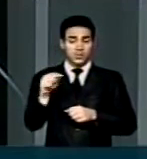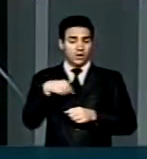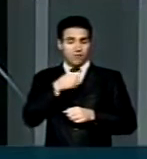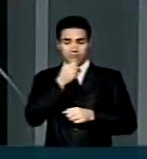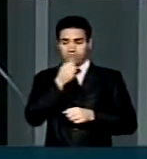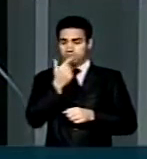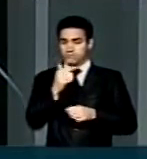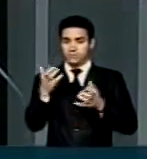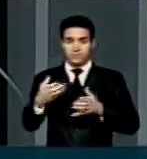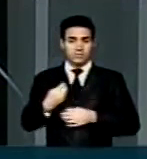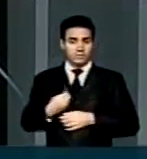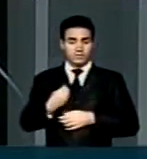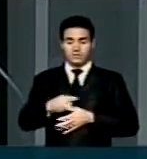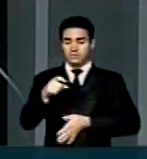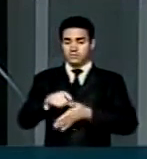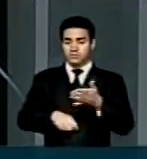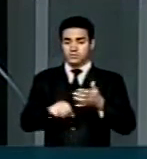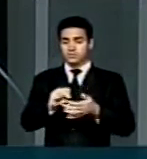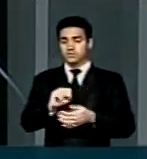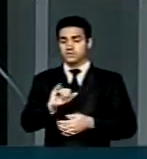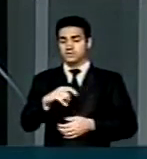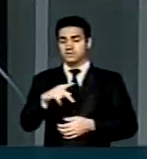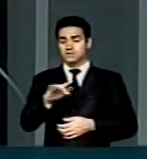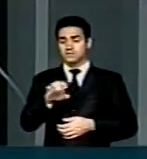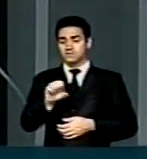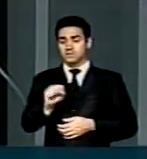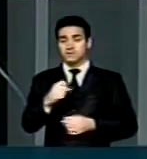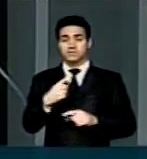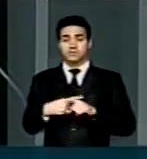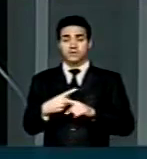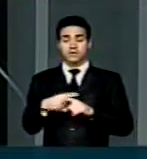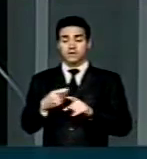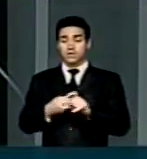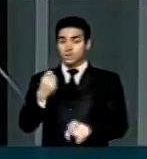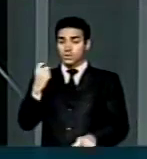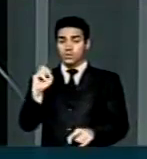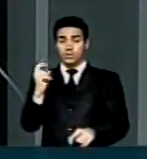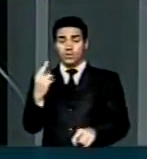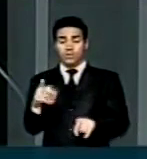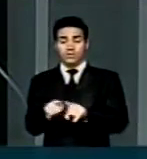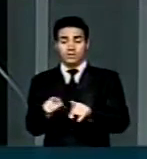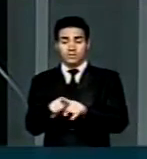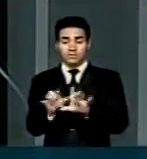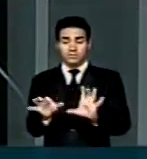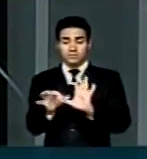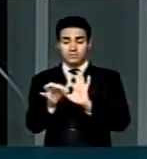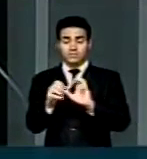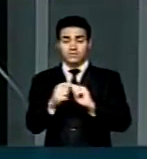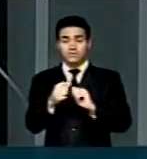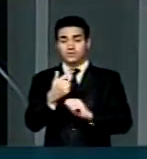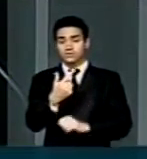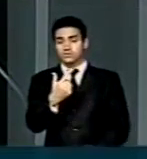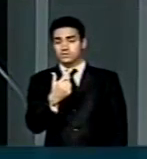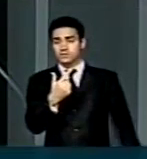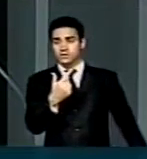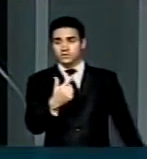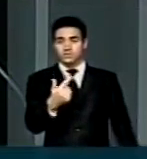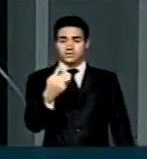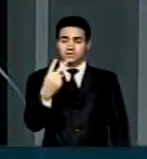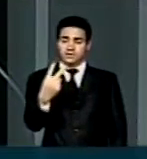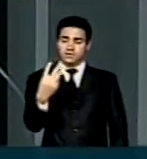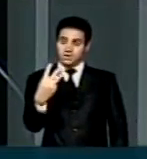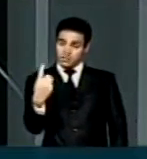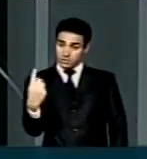parte do regime do Simples Nacional, por optarem pelo lucro presumido ou porque são integrantes das 232 atividades